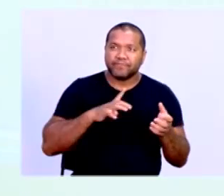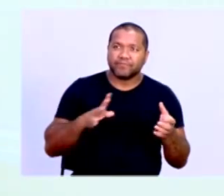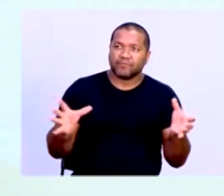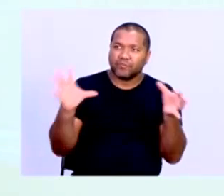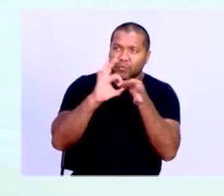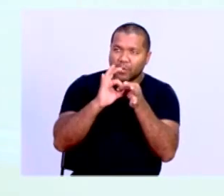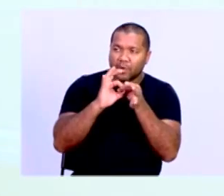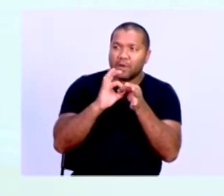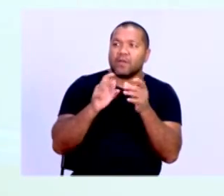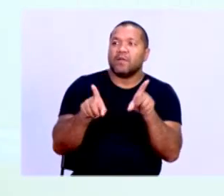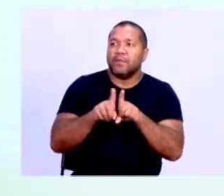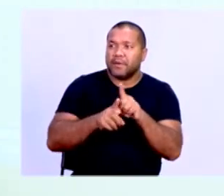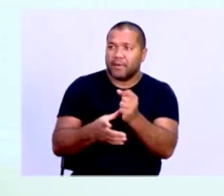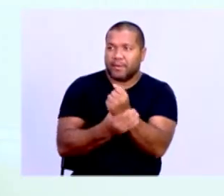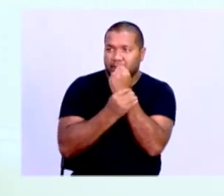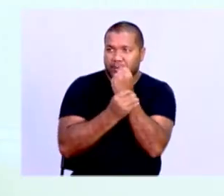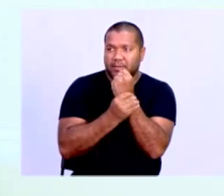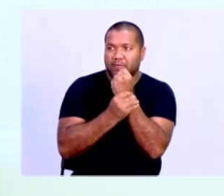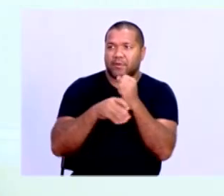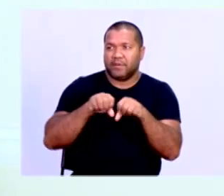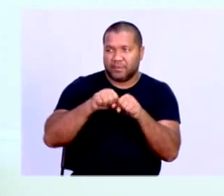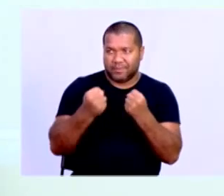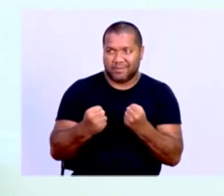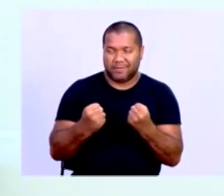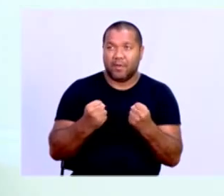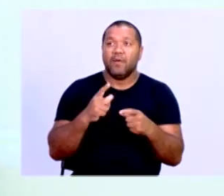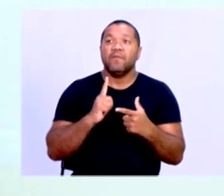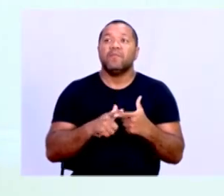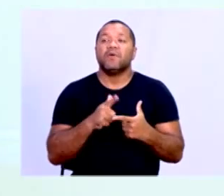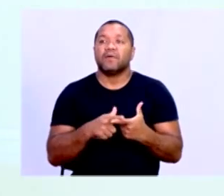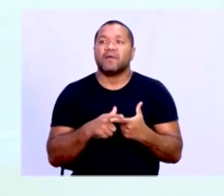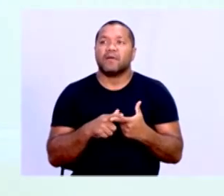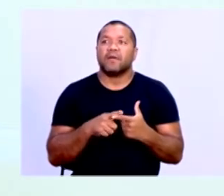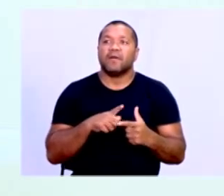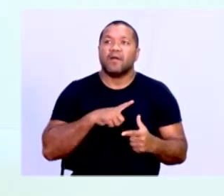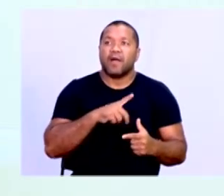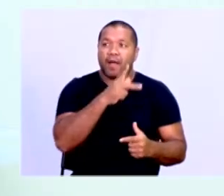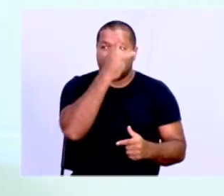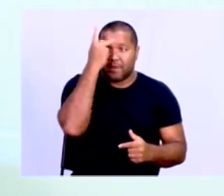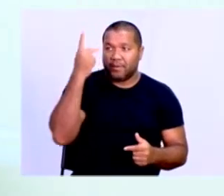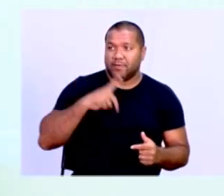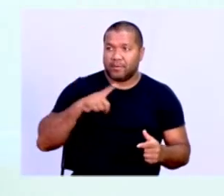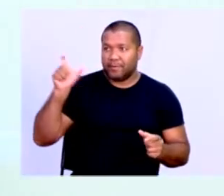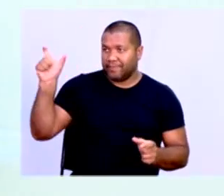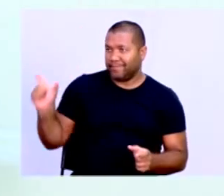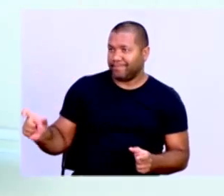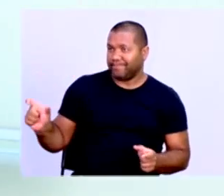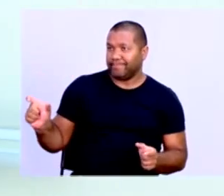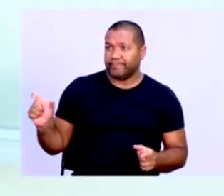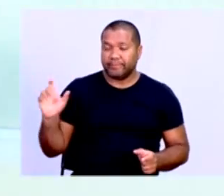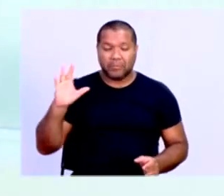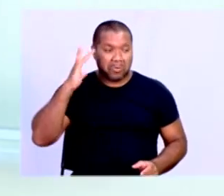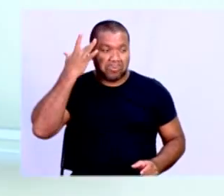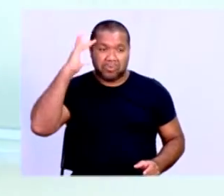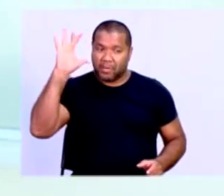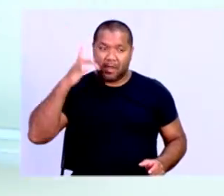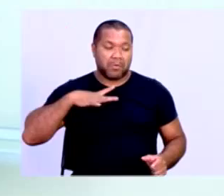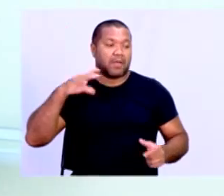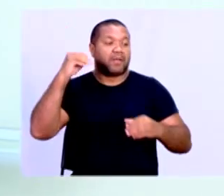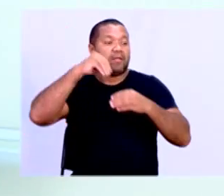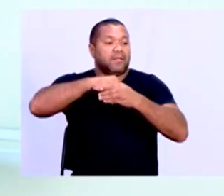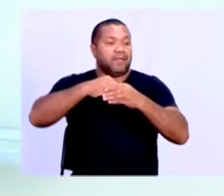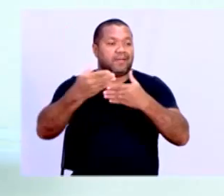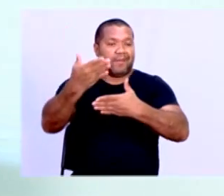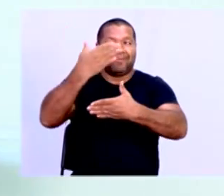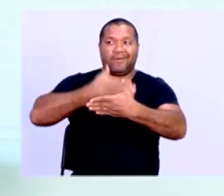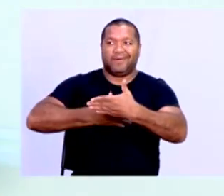mais segurança ao seu sistema. Porque o meu cliente, ele não vai ter acesso aos dados que estão